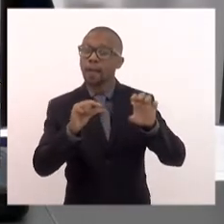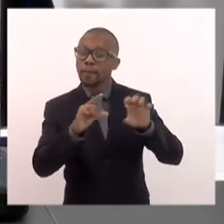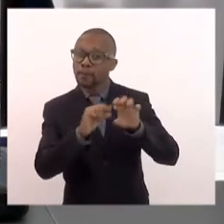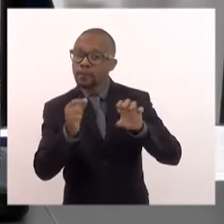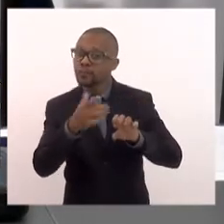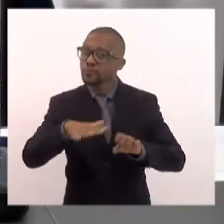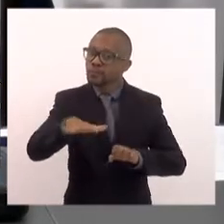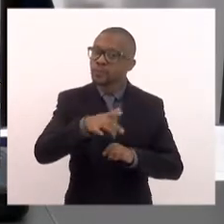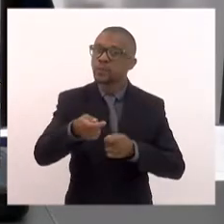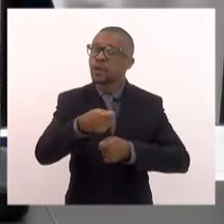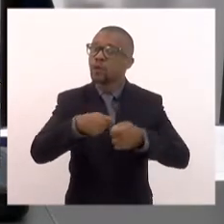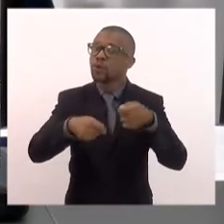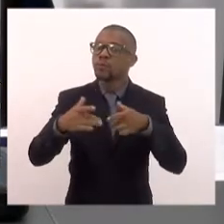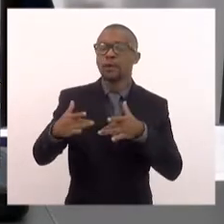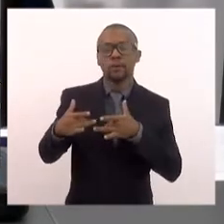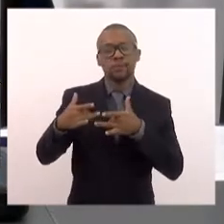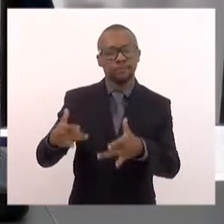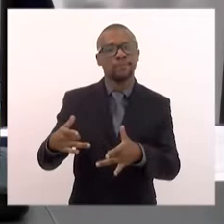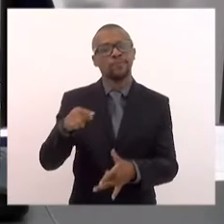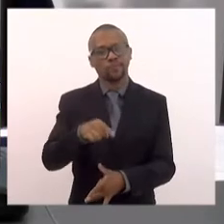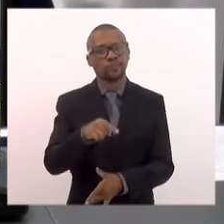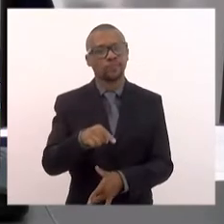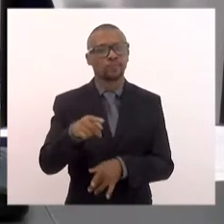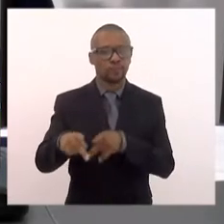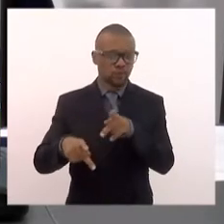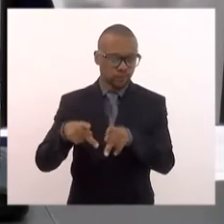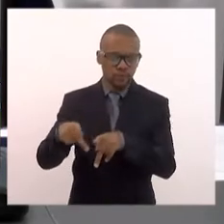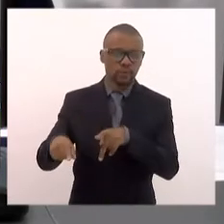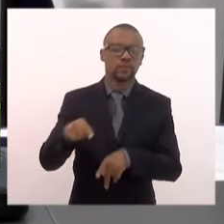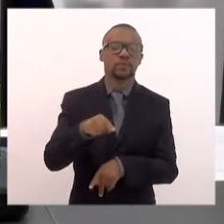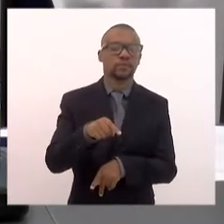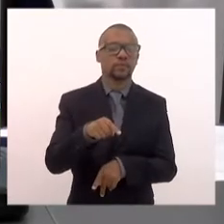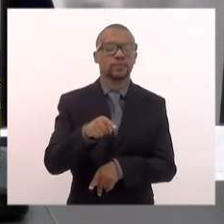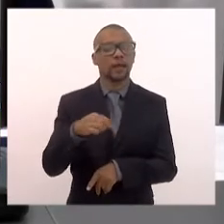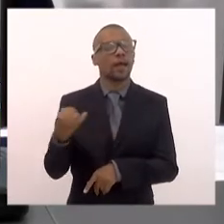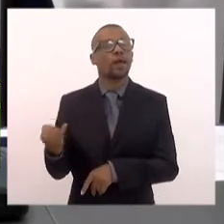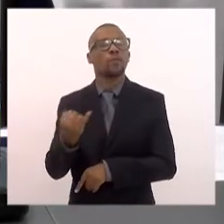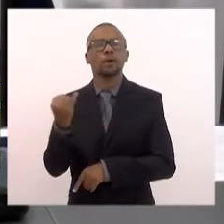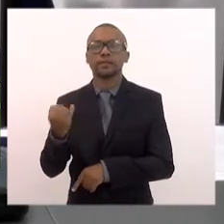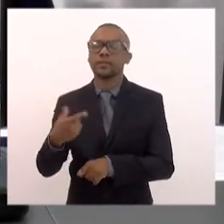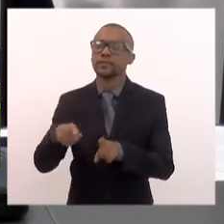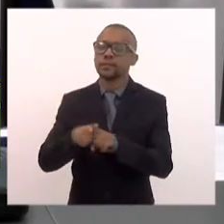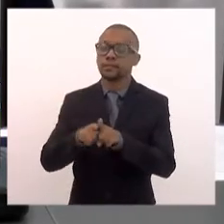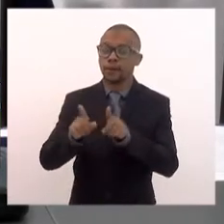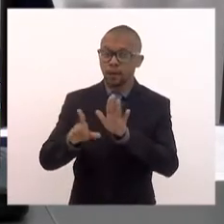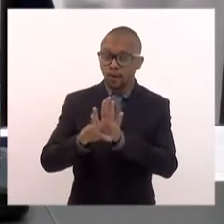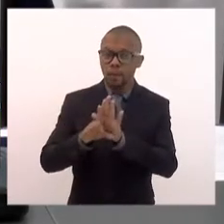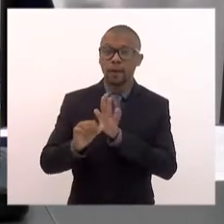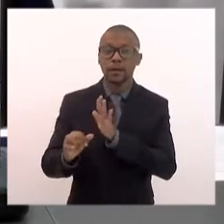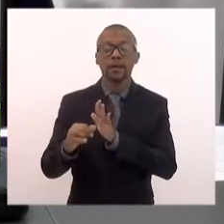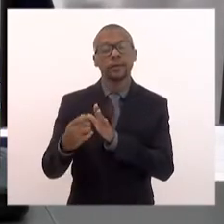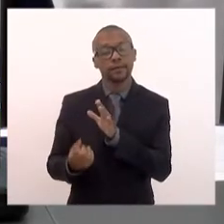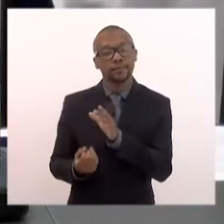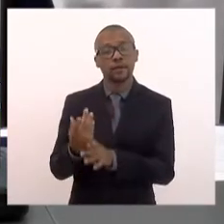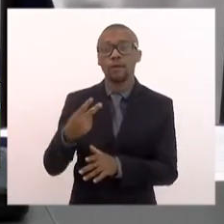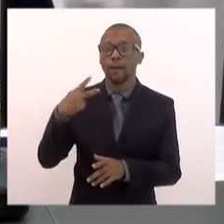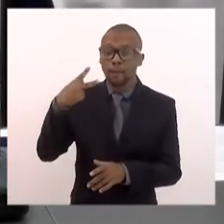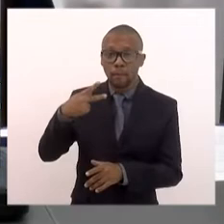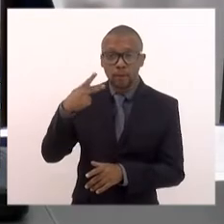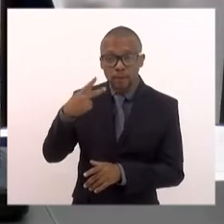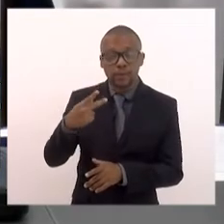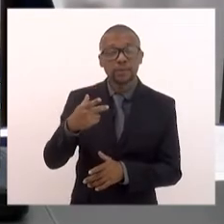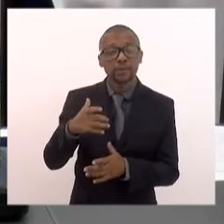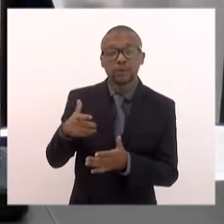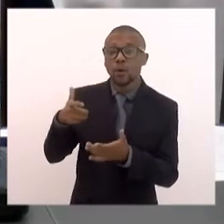economia popular solidária. Uma outra coisa importante que nós aprovamos, uma lei que institui uma política de compras